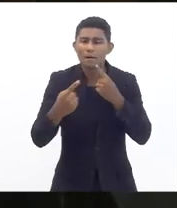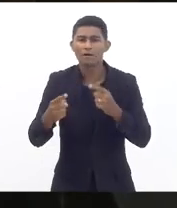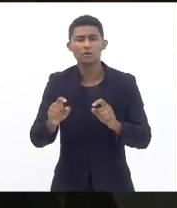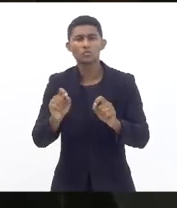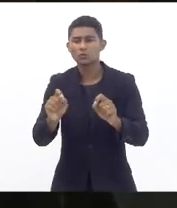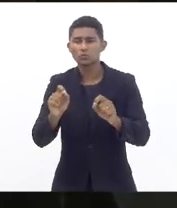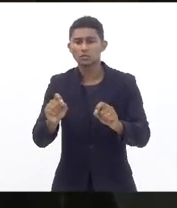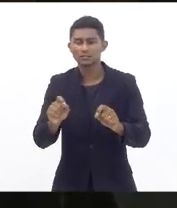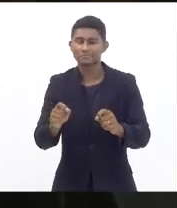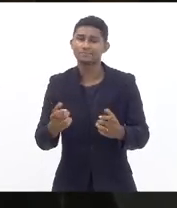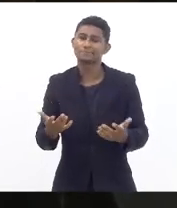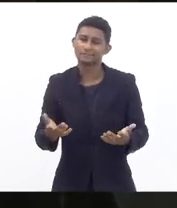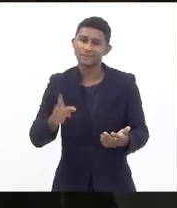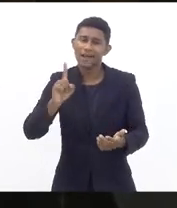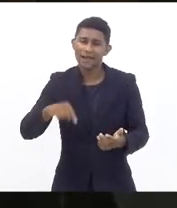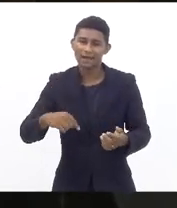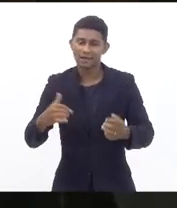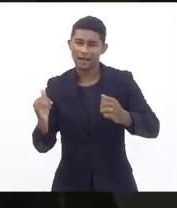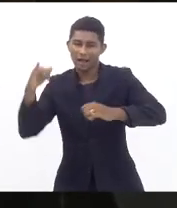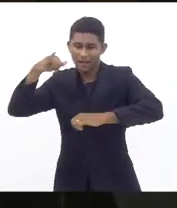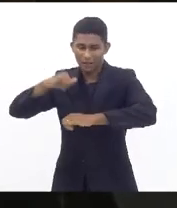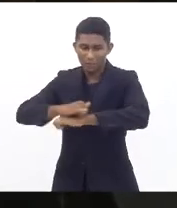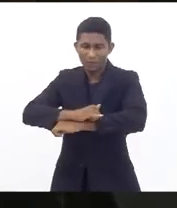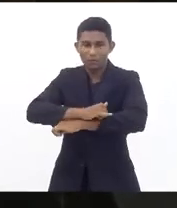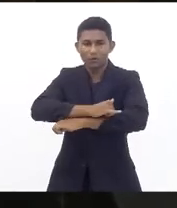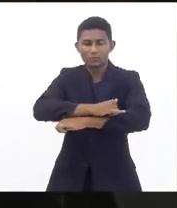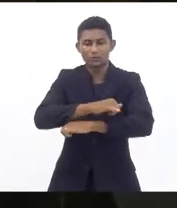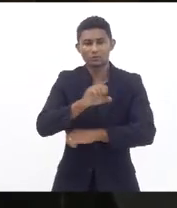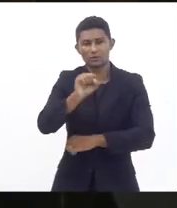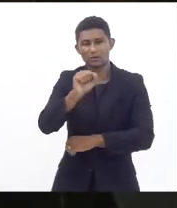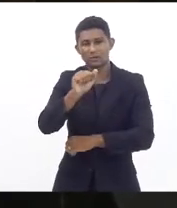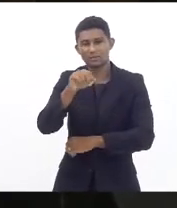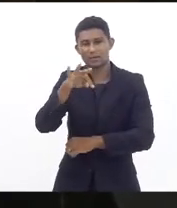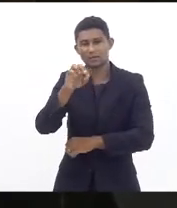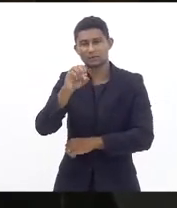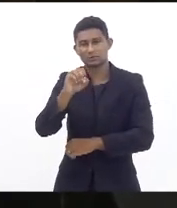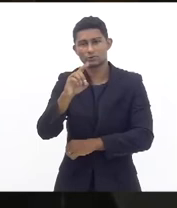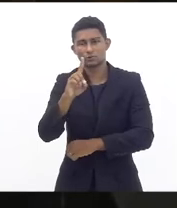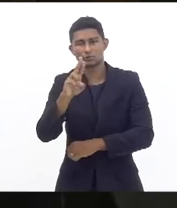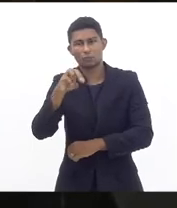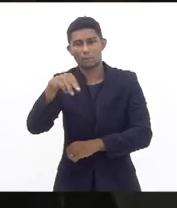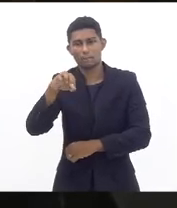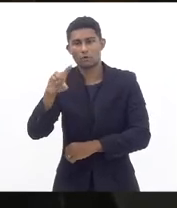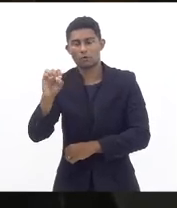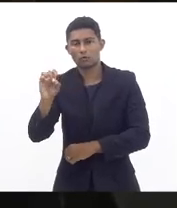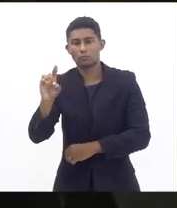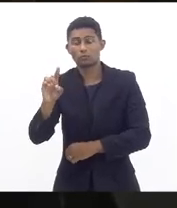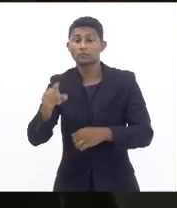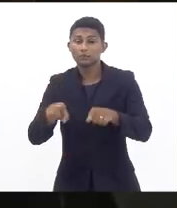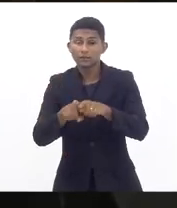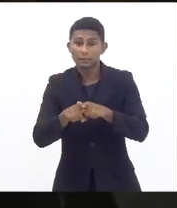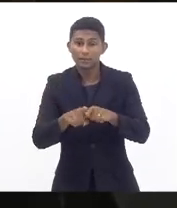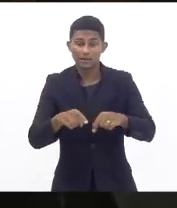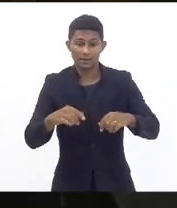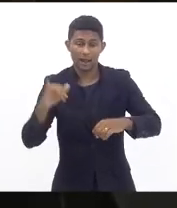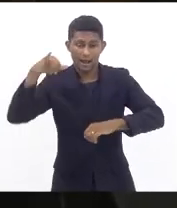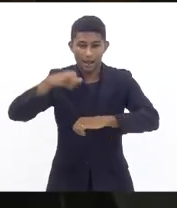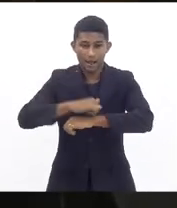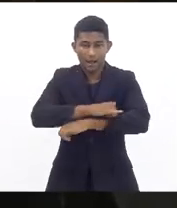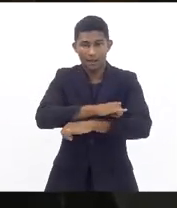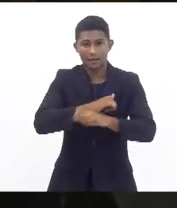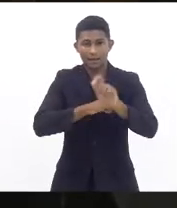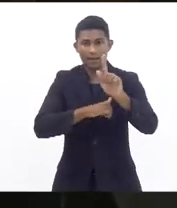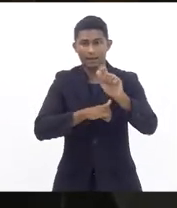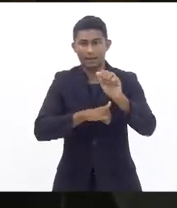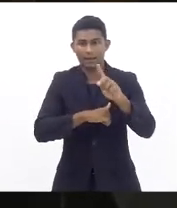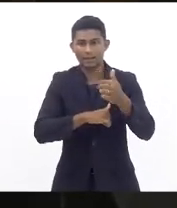privatiza o aeroporto Santos Dumont e liquida o aeroporto do Galeão. Foi o governo